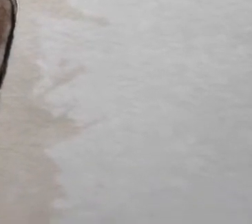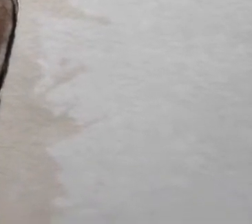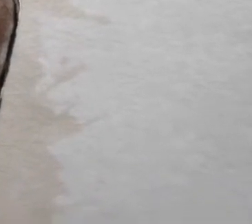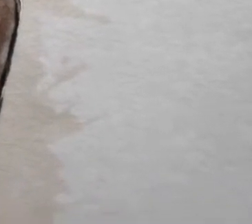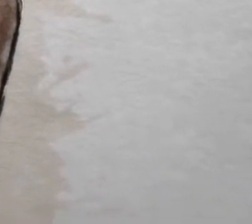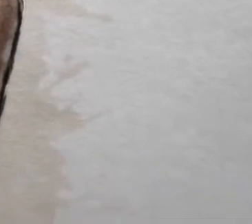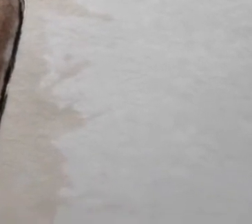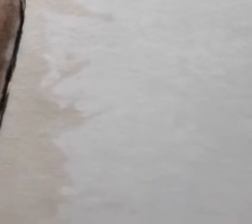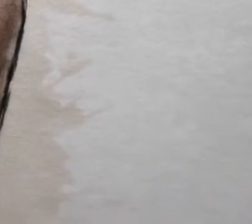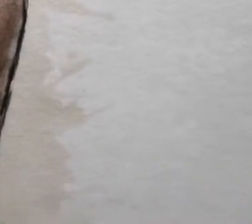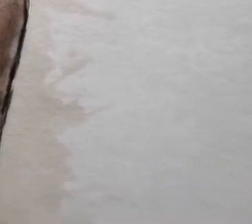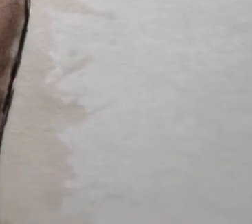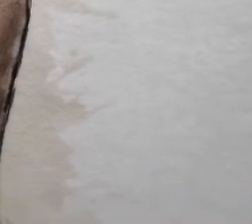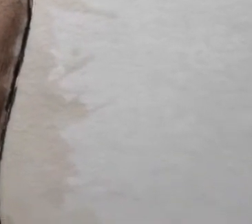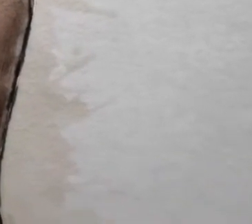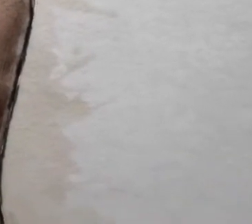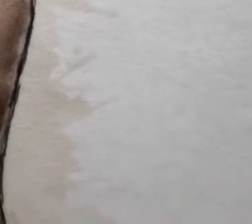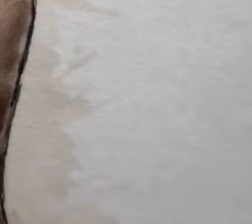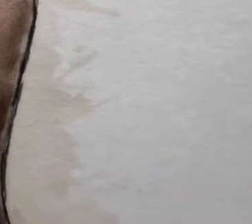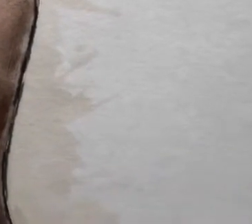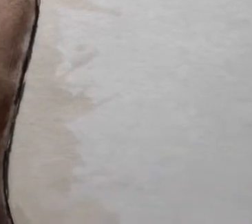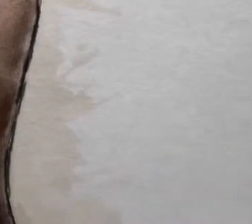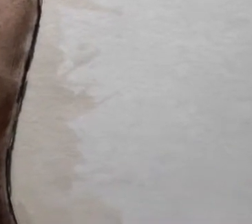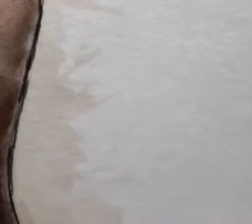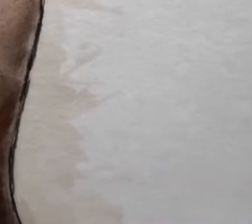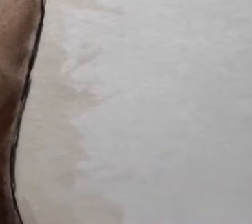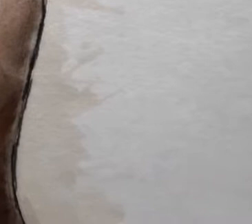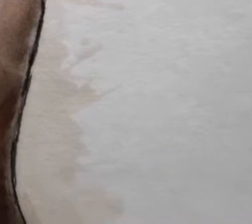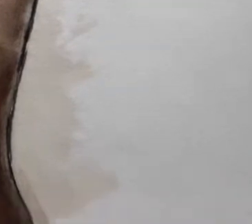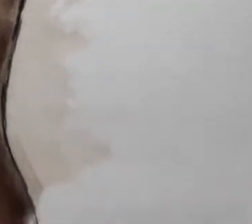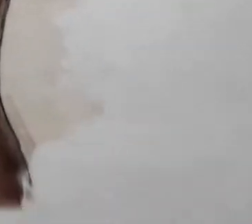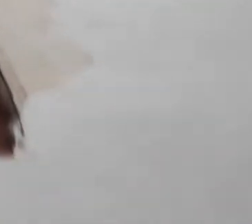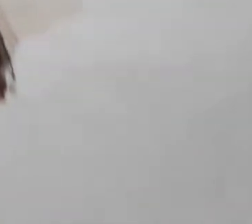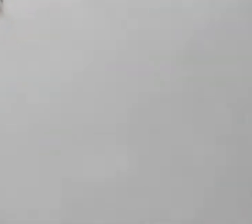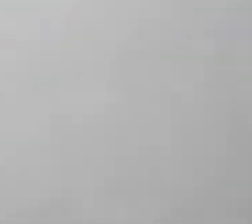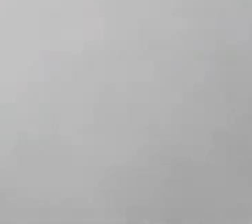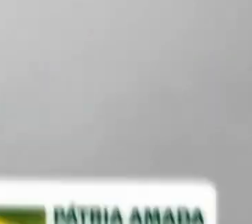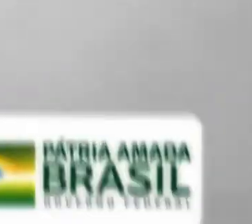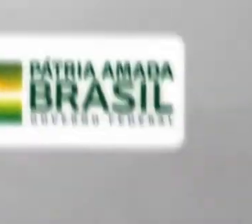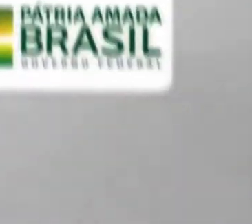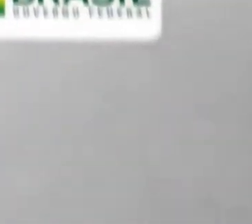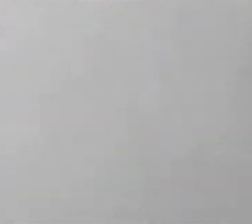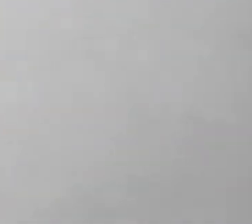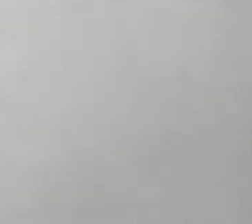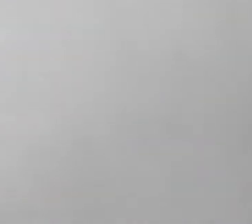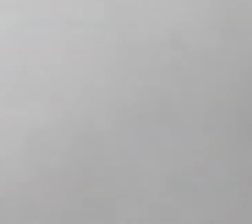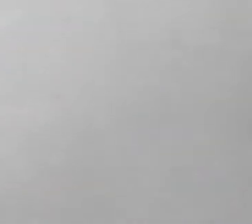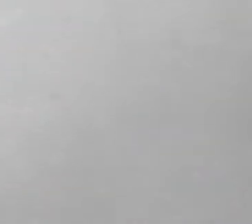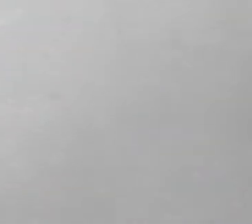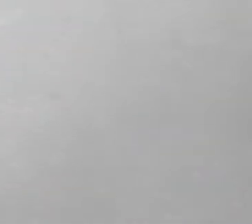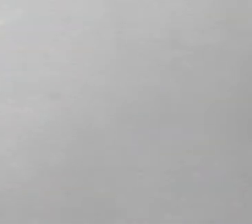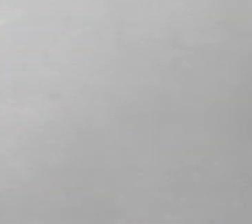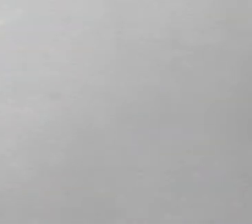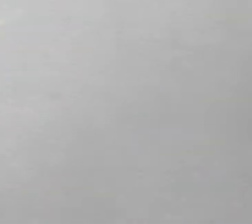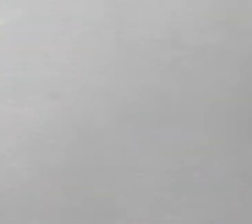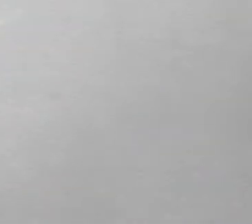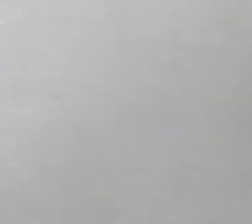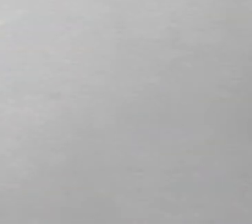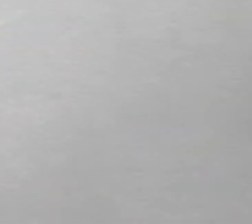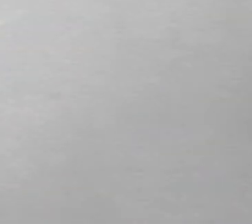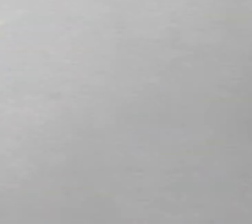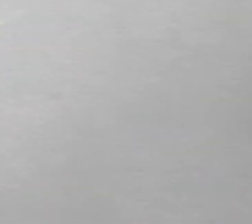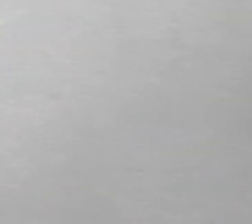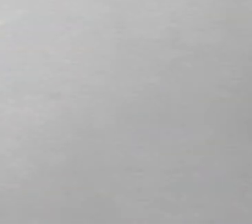comunidade. Uma comunidade unida cria laços solidários para enfrentar a Covid-19.